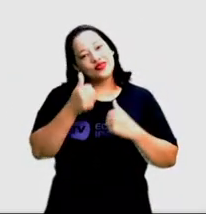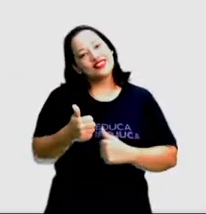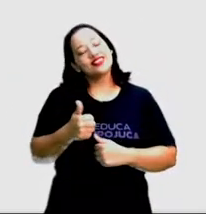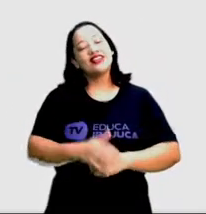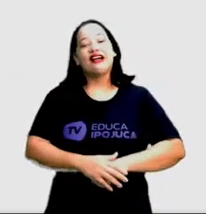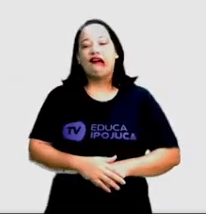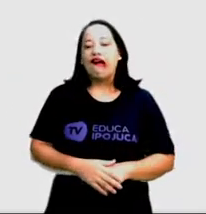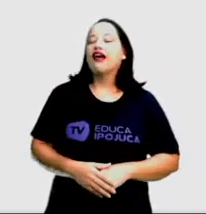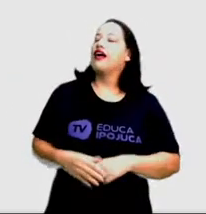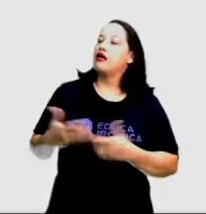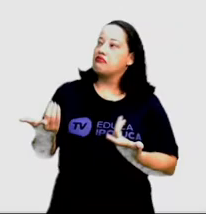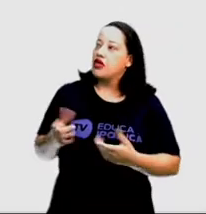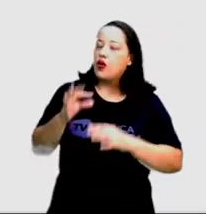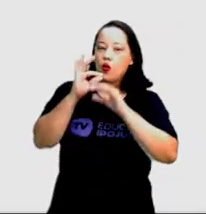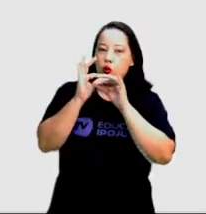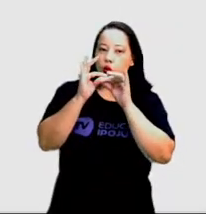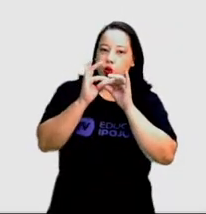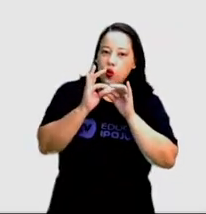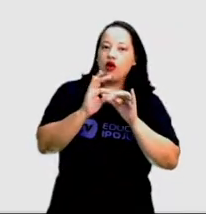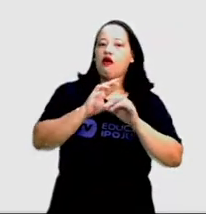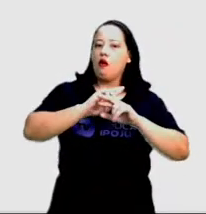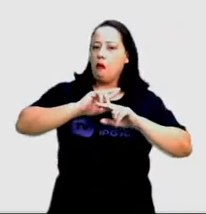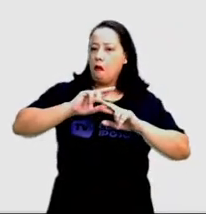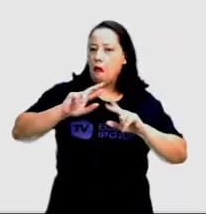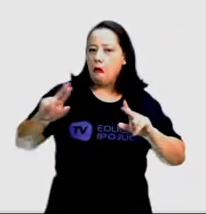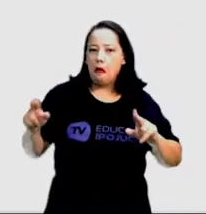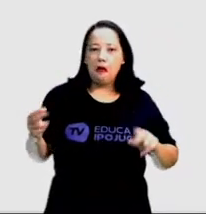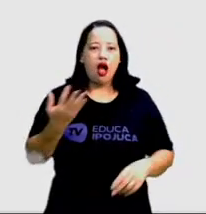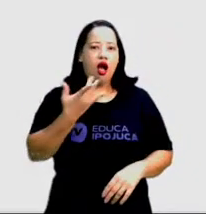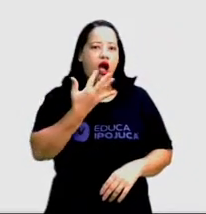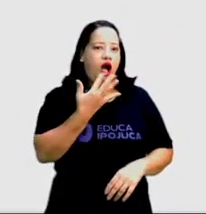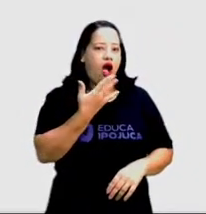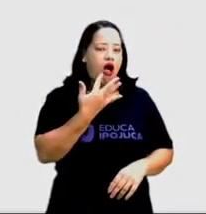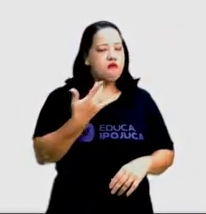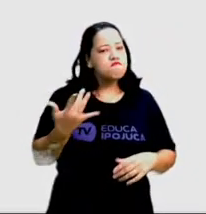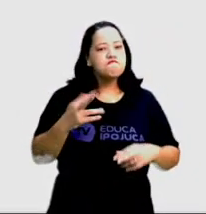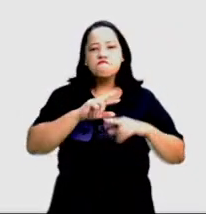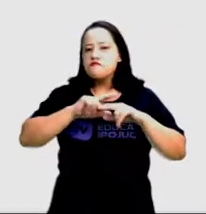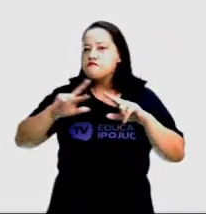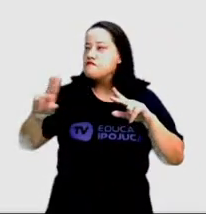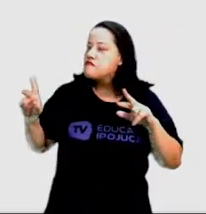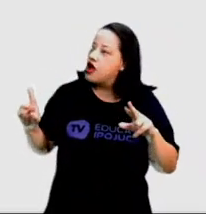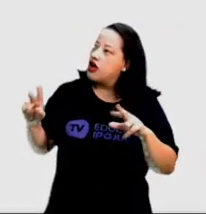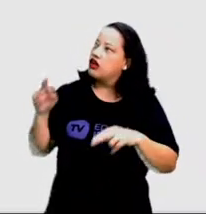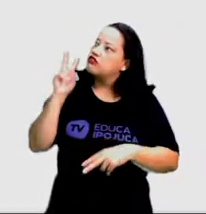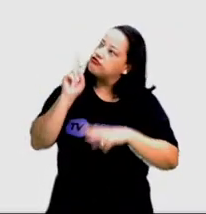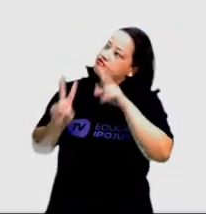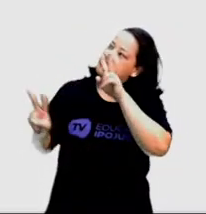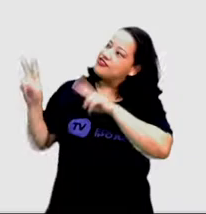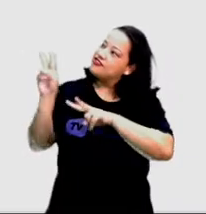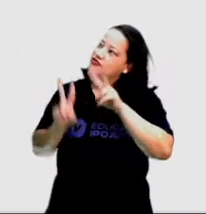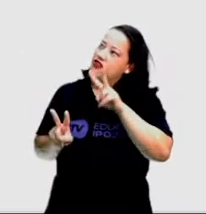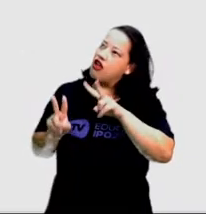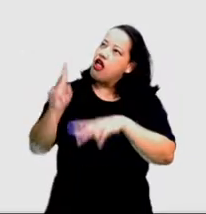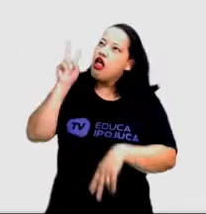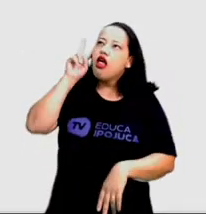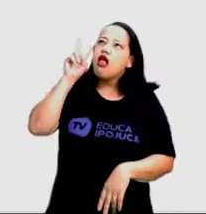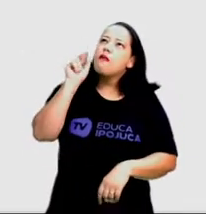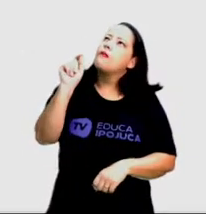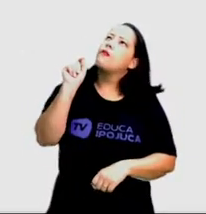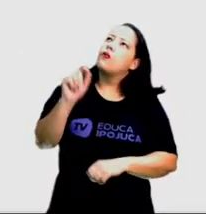balões de diversas cores. Legal, né? E quando vocês veem alguns balões, o que vocês